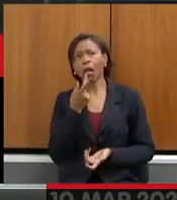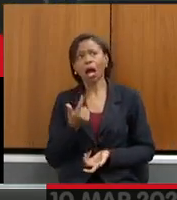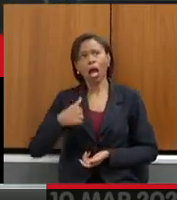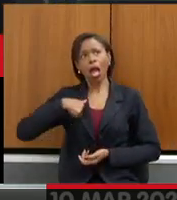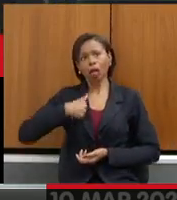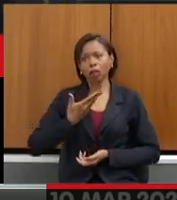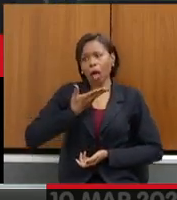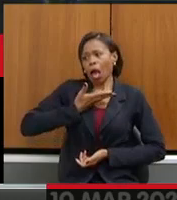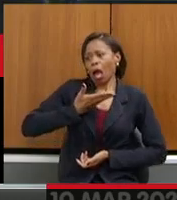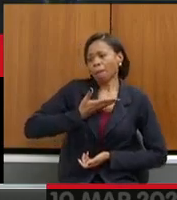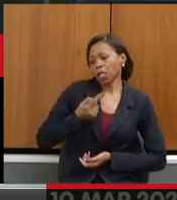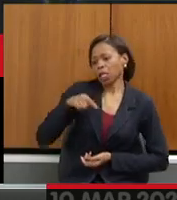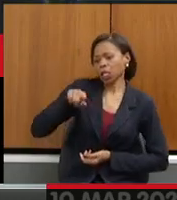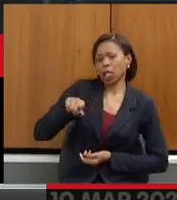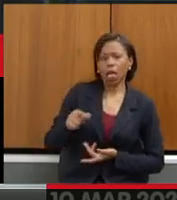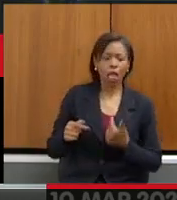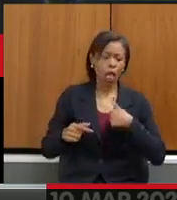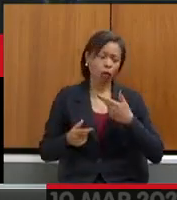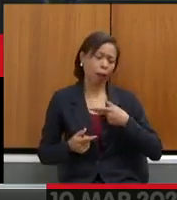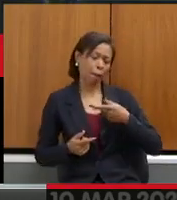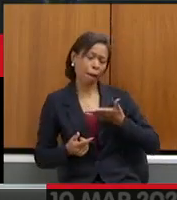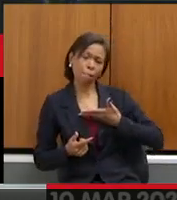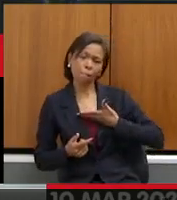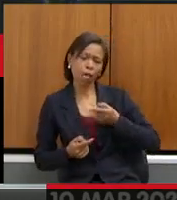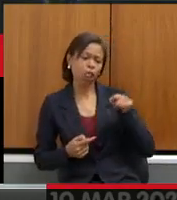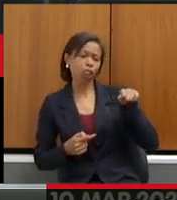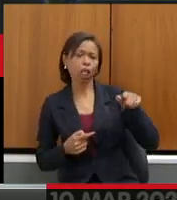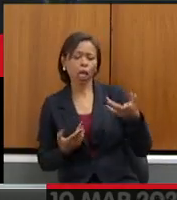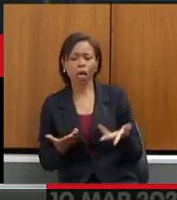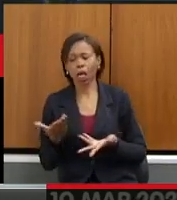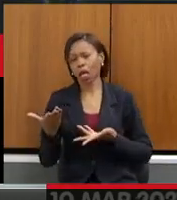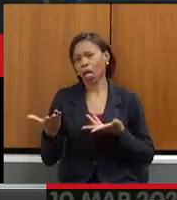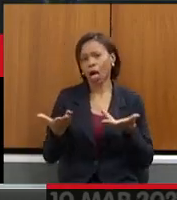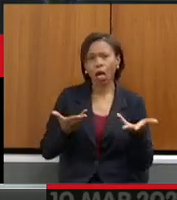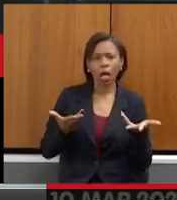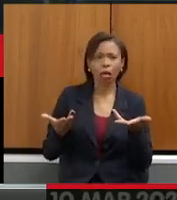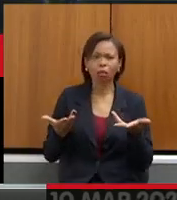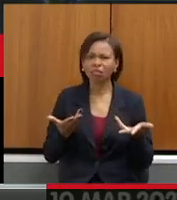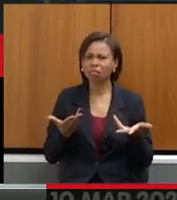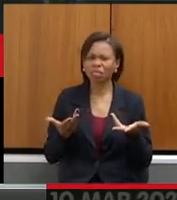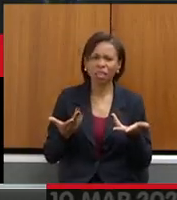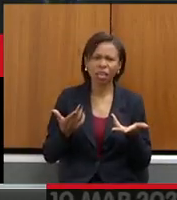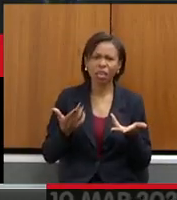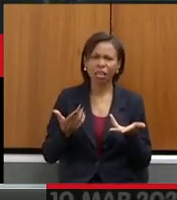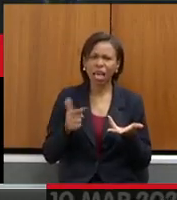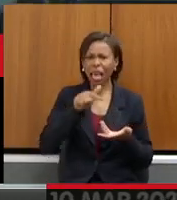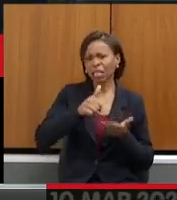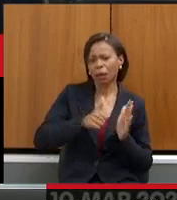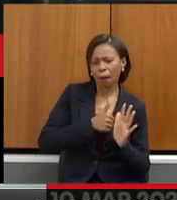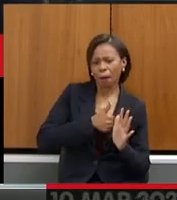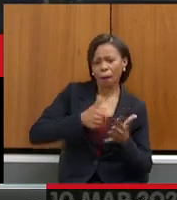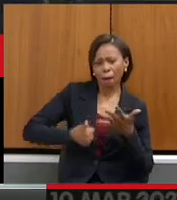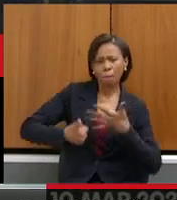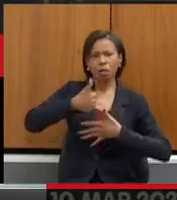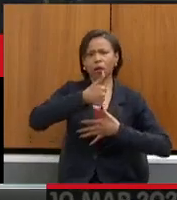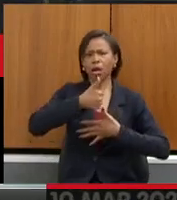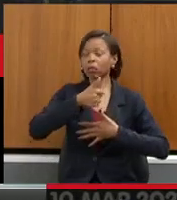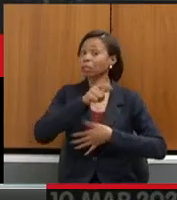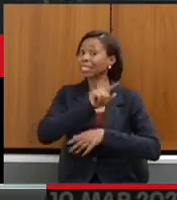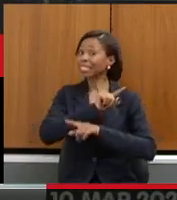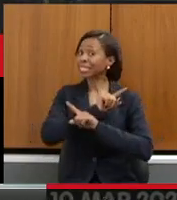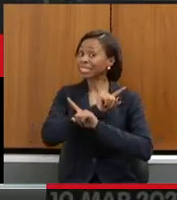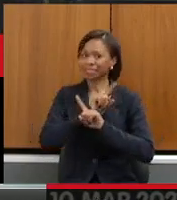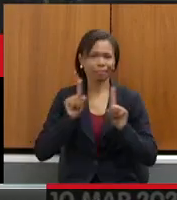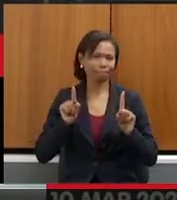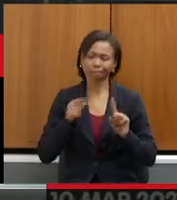do fulano Eu sou amigo do dono da porta eu sou amigo do fulano do beltrano e isso vai passar na frente não porque a